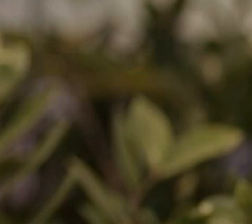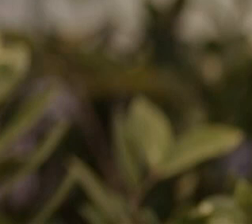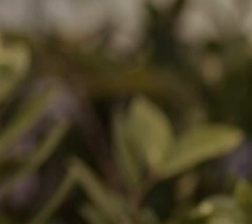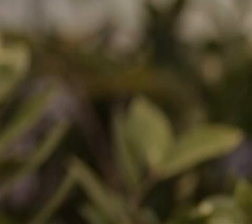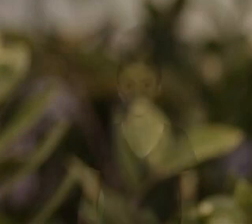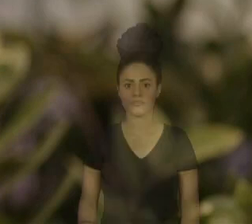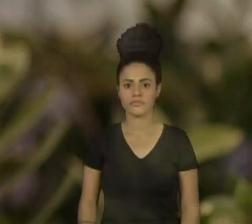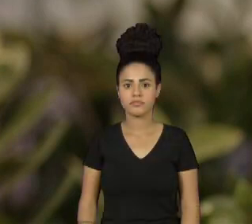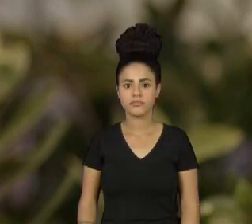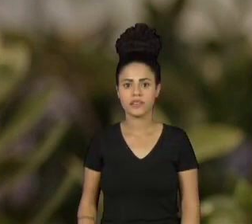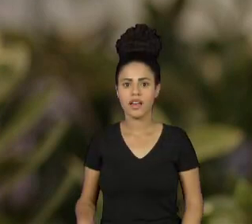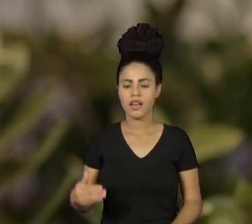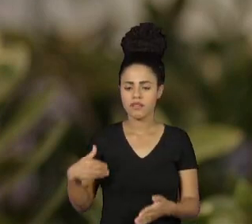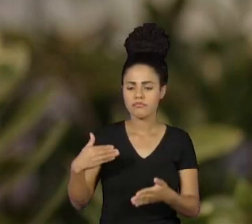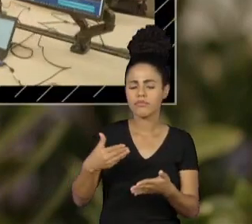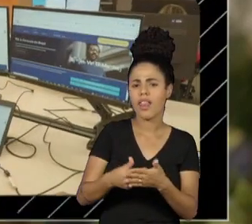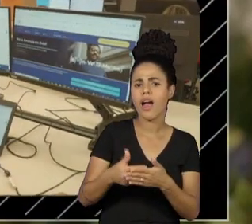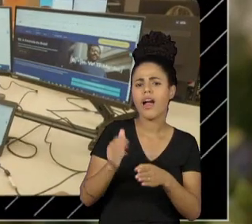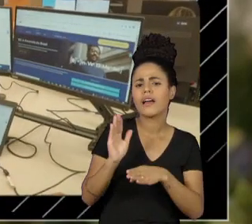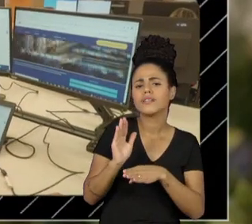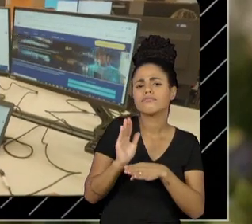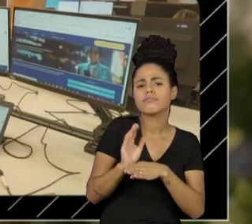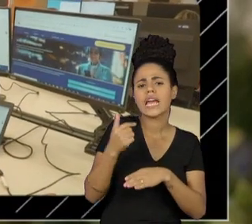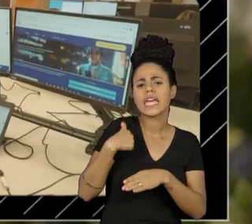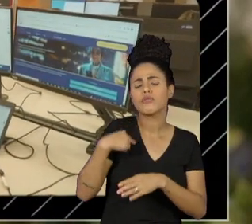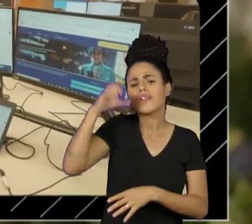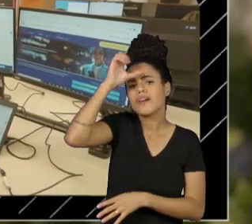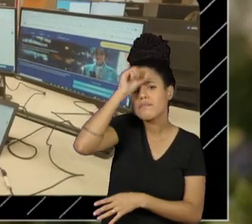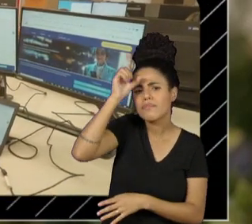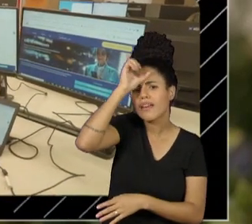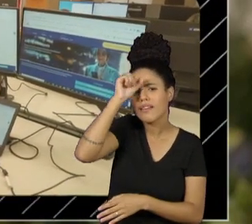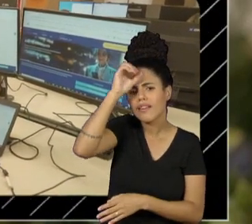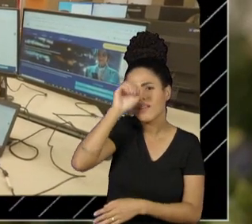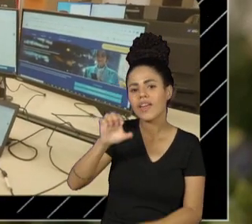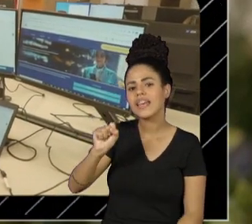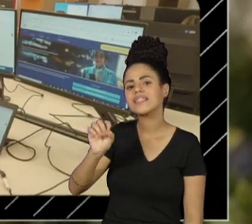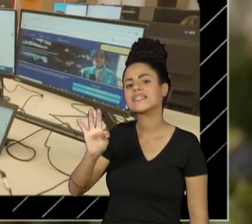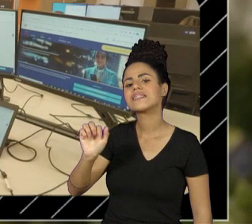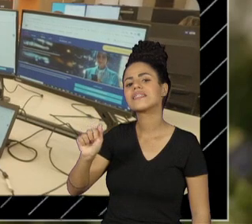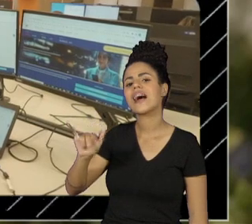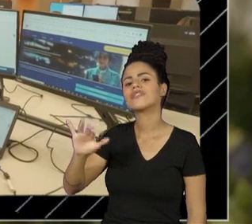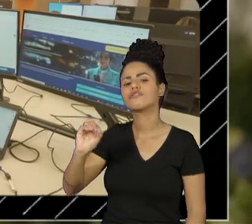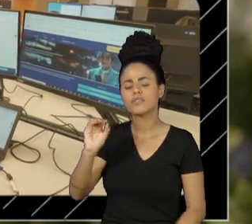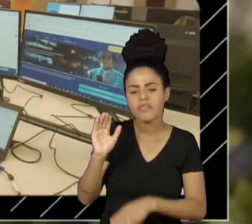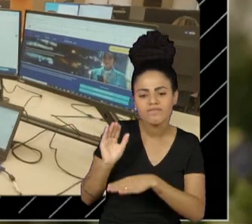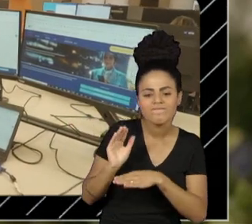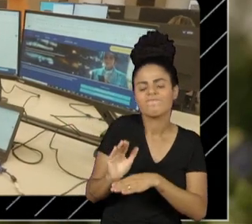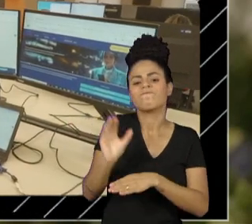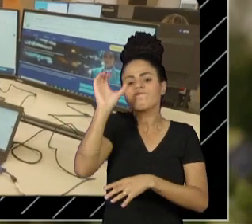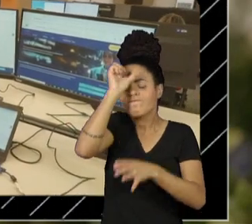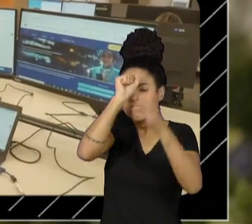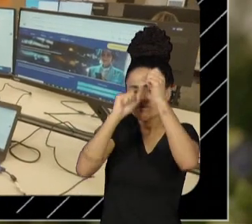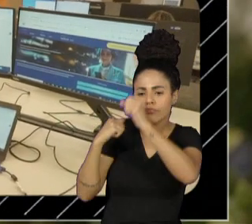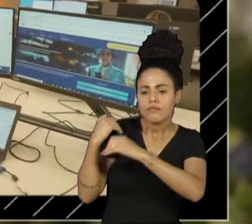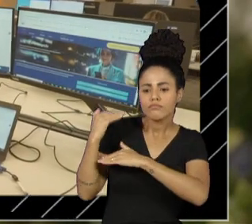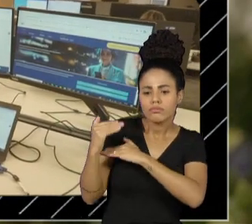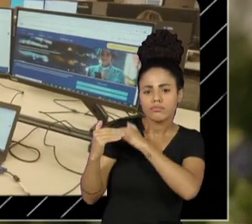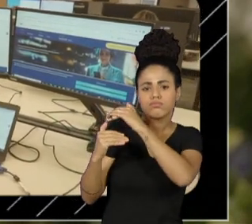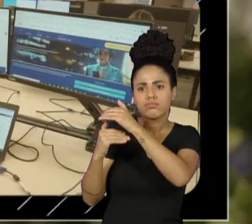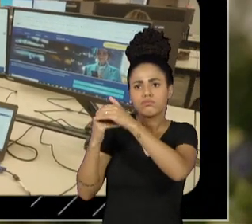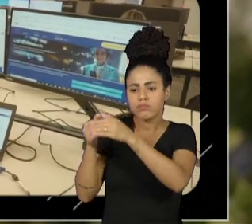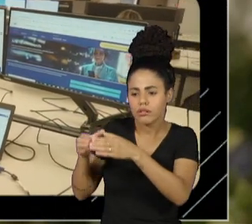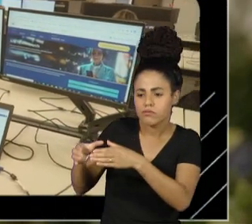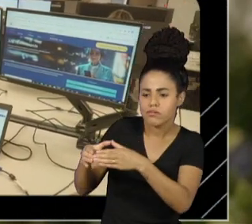Durante o meu processo de estágio, eu passei por algumas áreas dentro da minha superintendência, né? Passei por juros real, juros